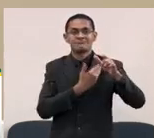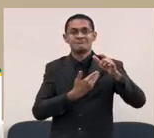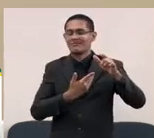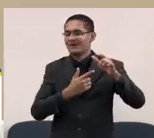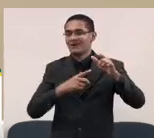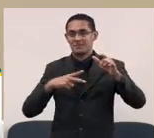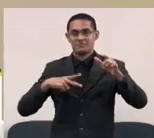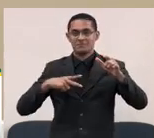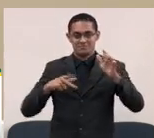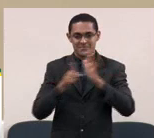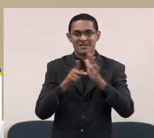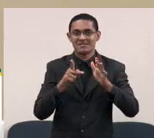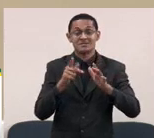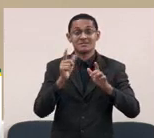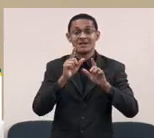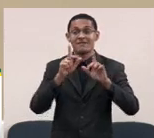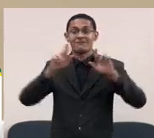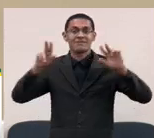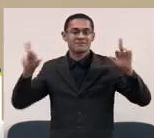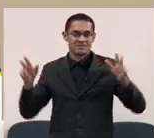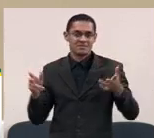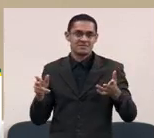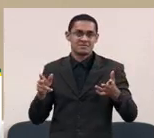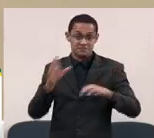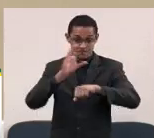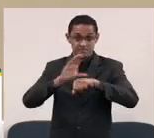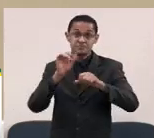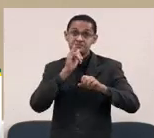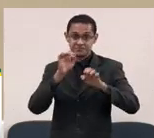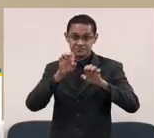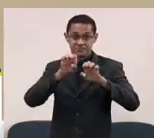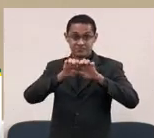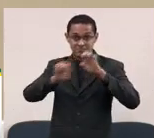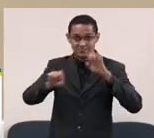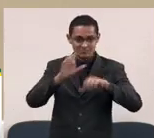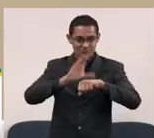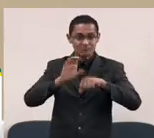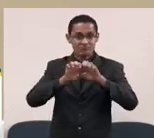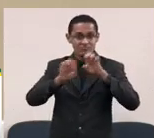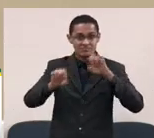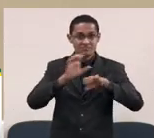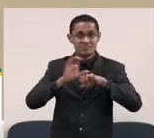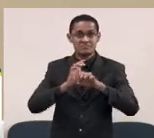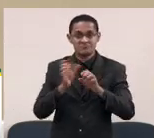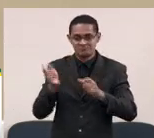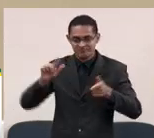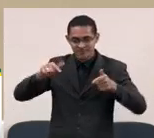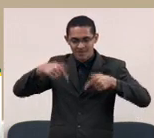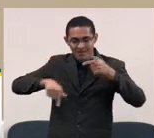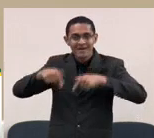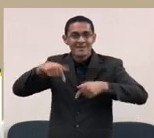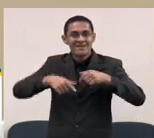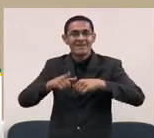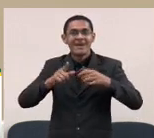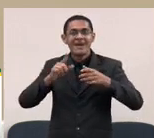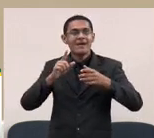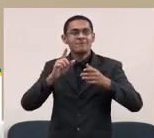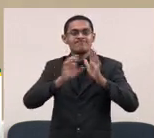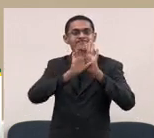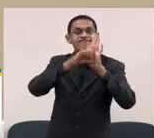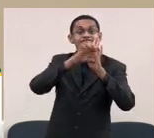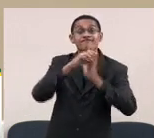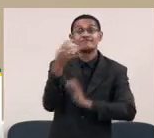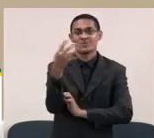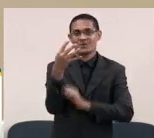têm. O nosso curso de engenharia química, por exemplo, é um conceito 4, que é um conceito de